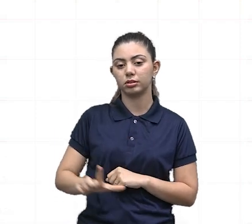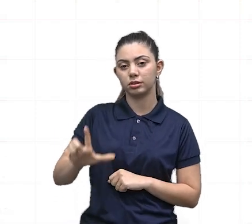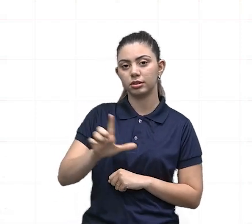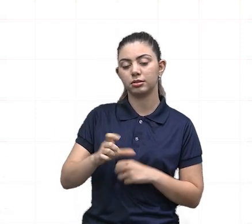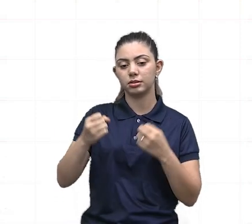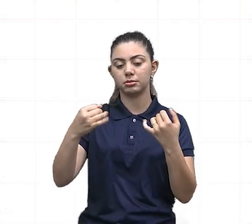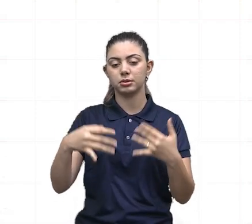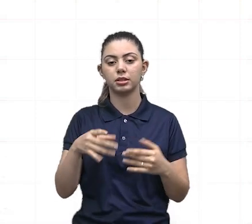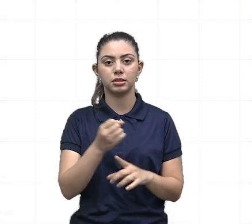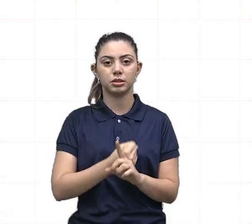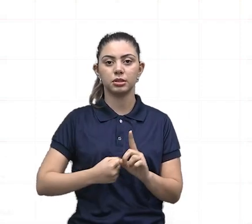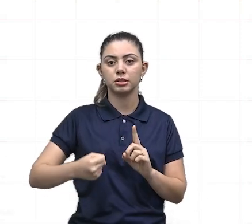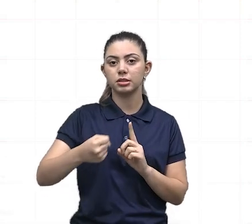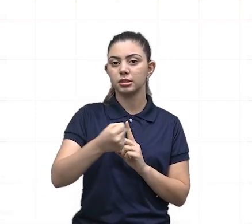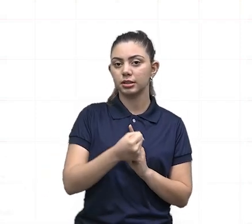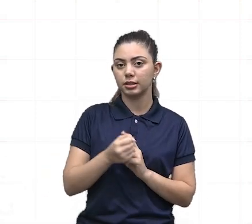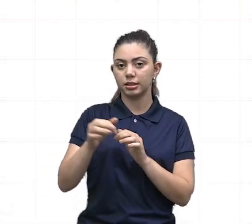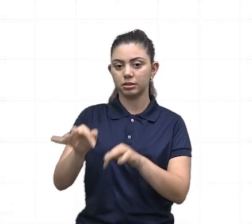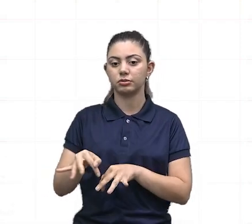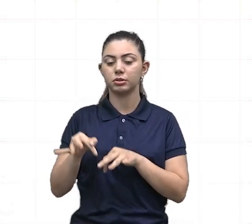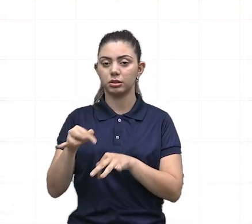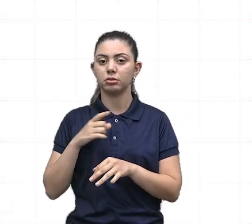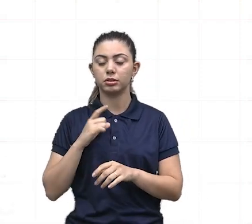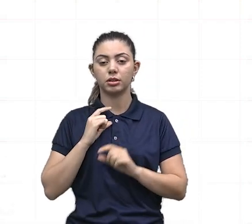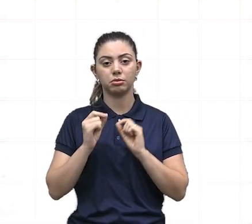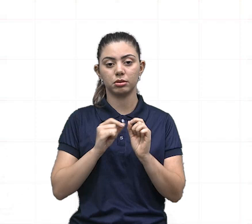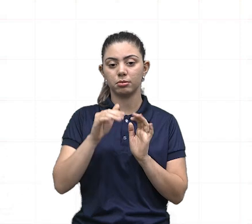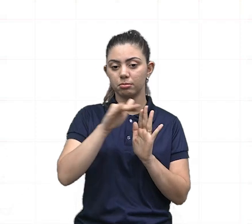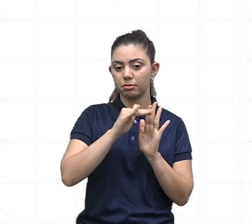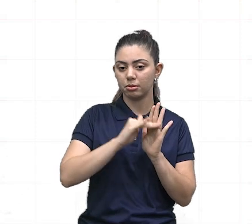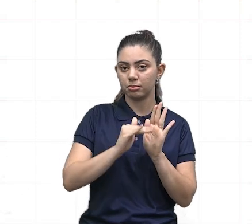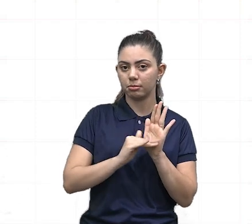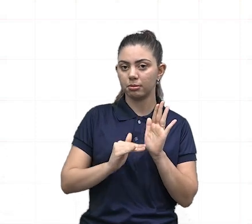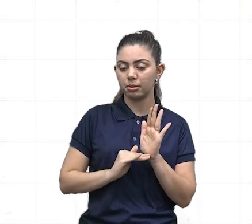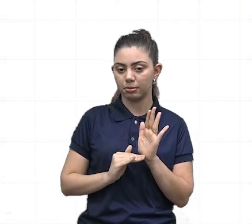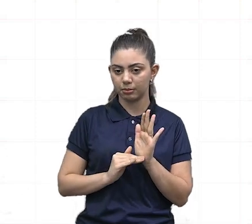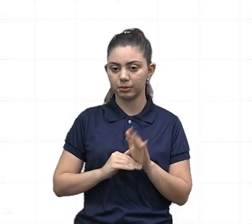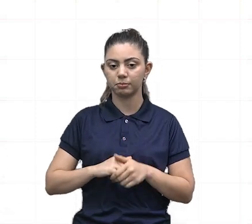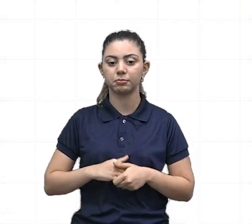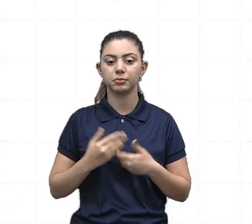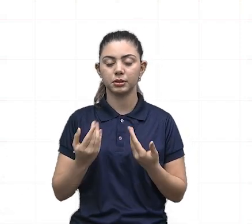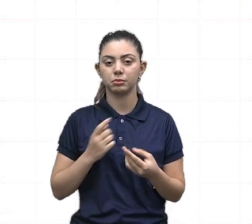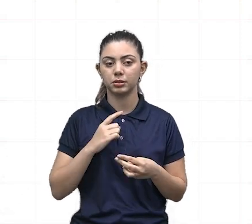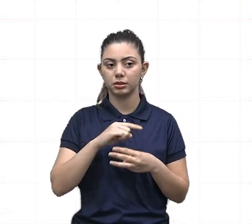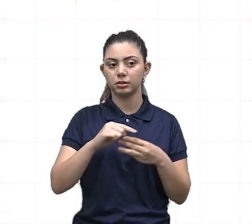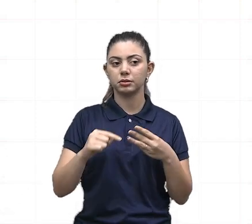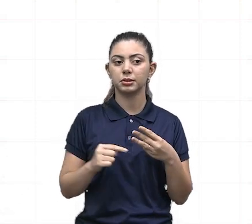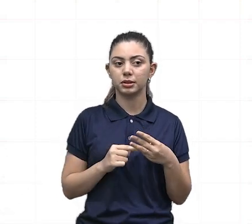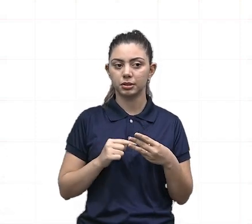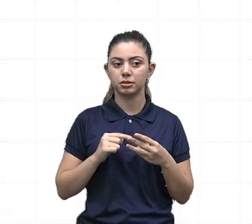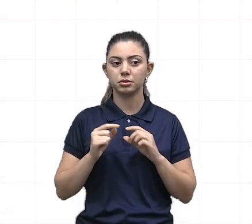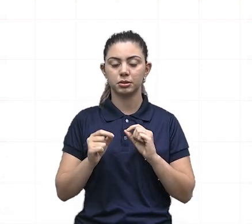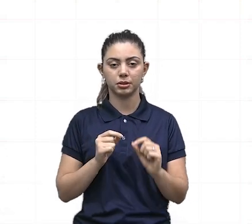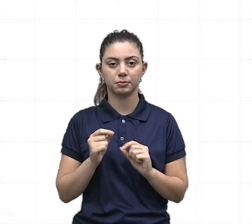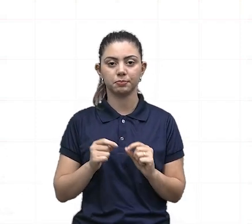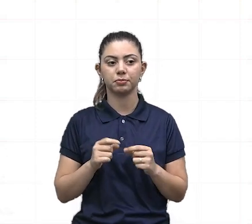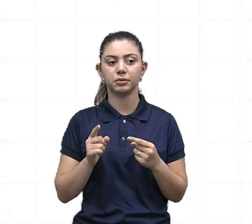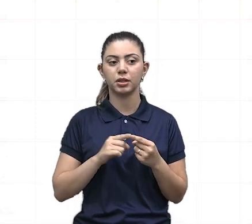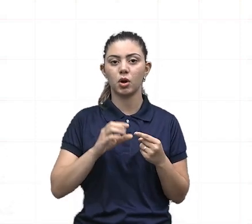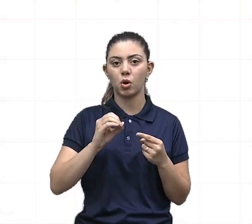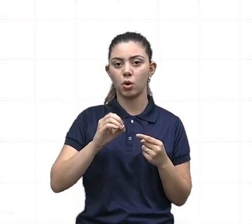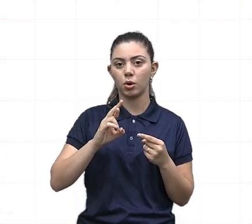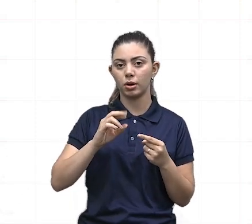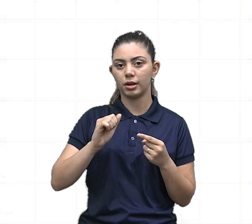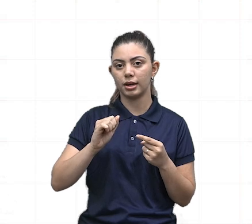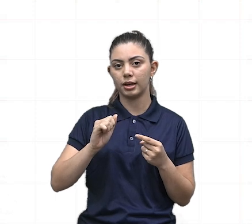feudal em uma sociedade de ordens, cuja composição, né, tem 3 segmentos. Então, nós temos os oradores,